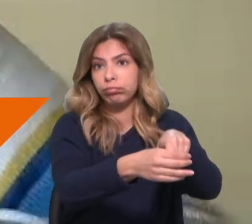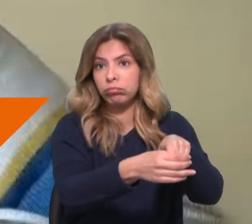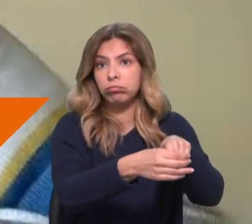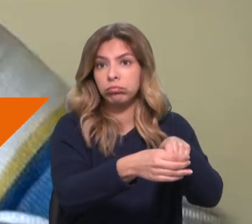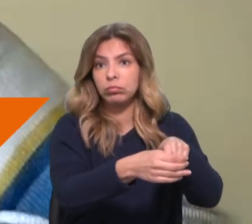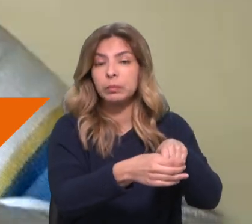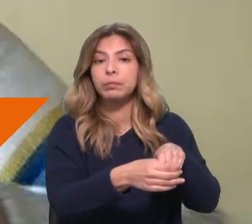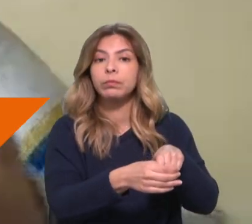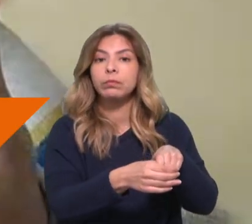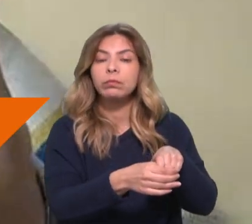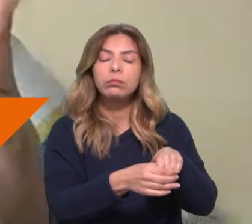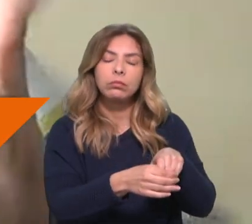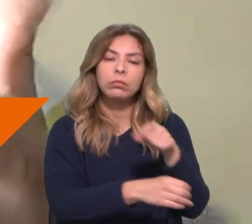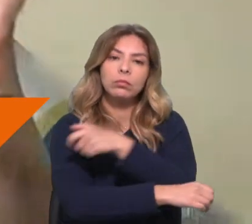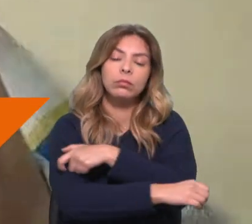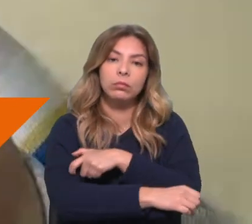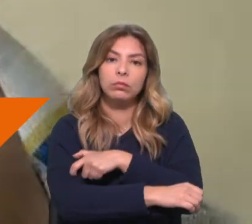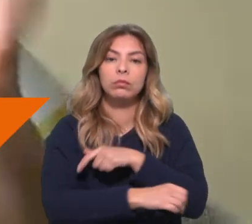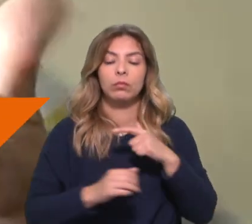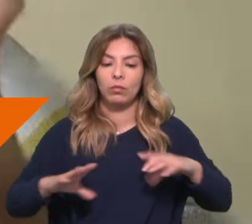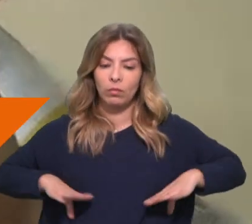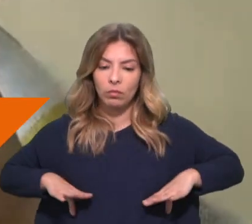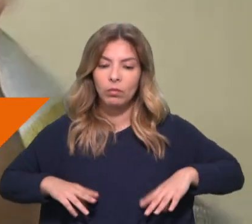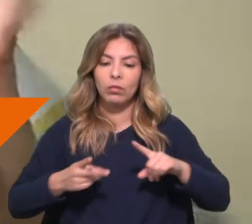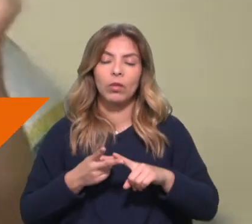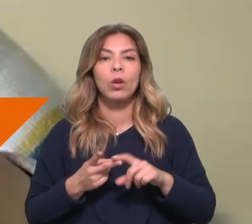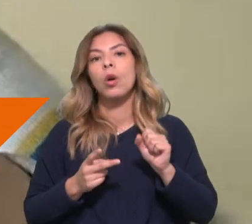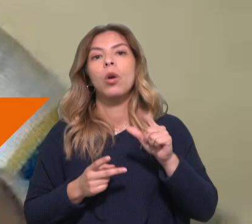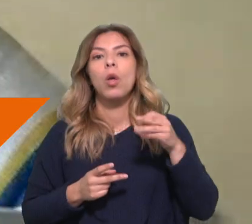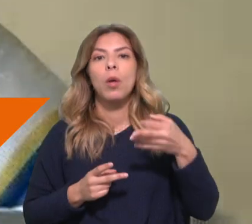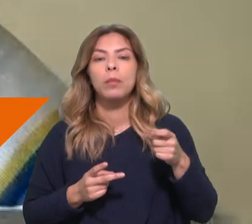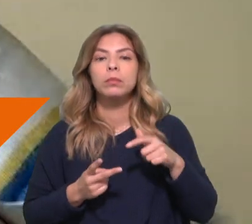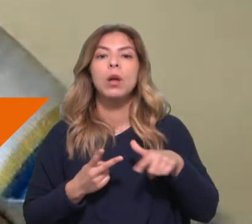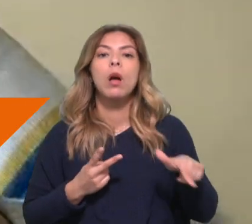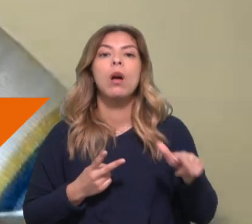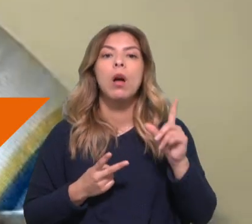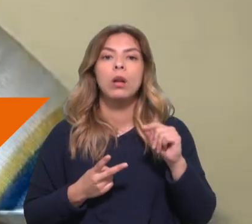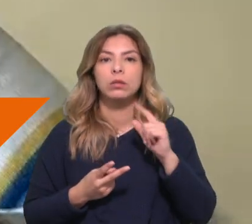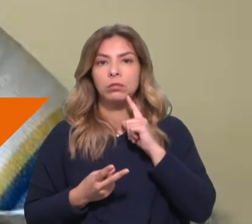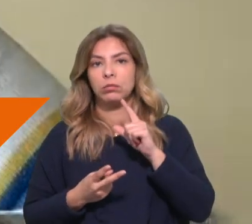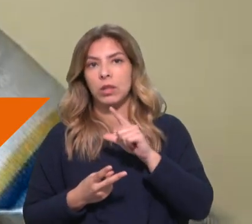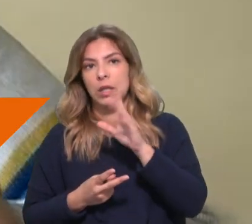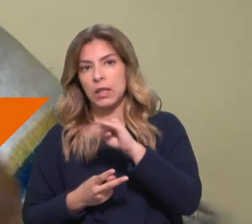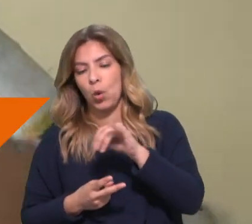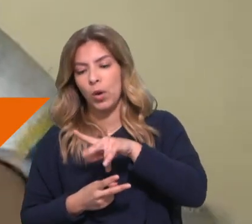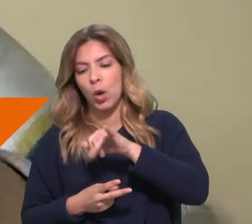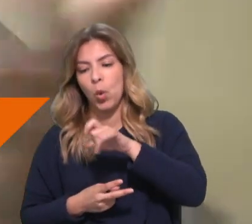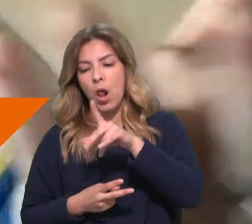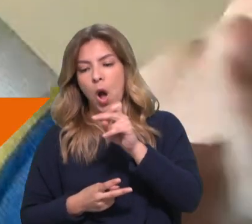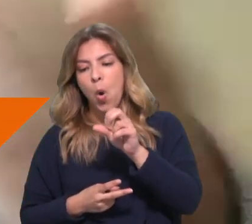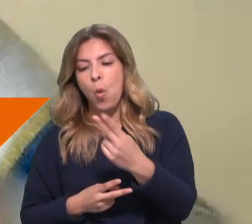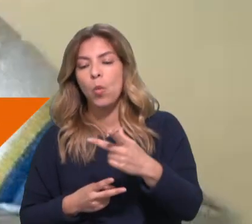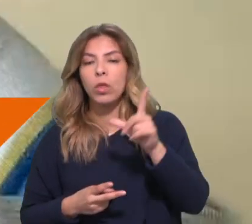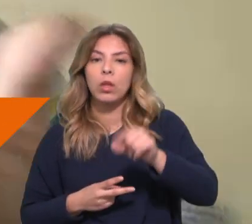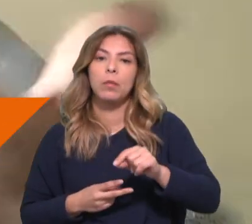falar um pouco sobre ela, mas onde está presente o município de Santa Maria da Feira, o Grupo Golta, a Paróquia de São Nicolau e a Santa Casa da Misericórdia de Santa Maria da Feira, mas que, atenção, que